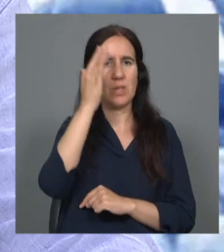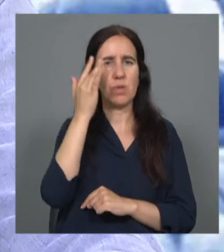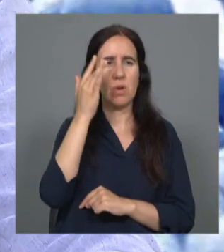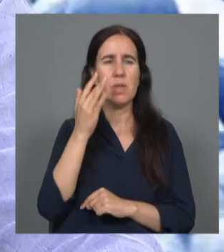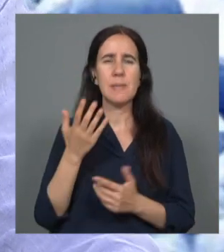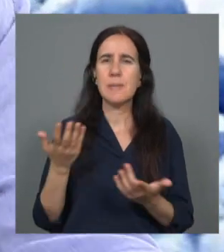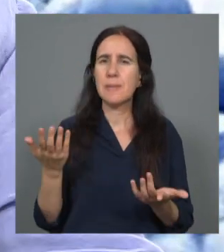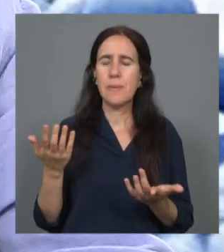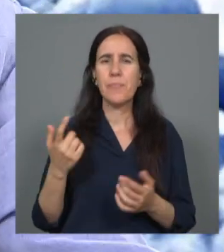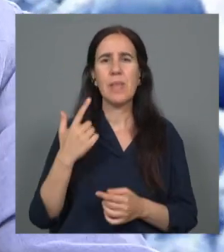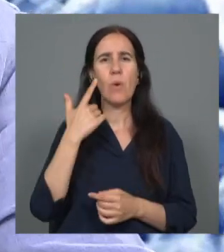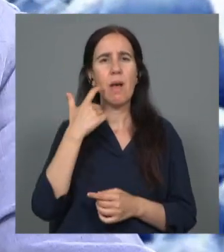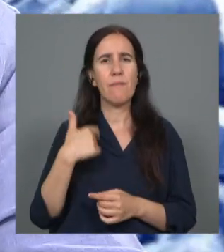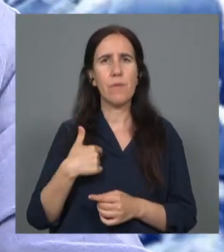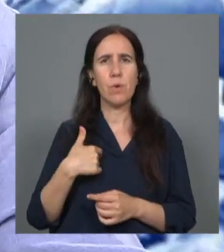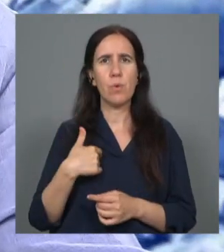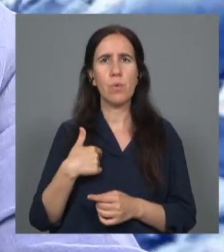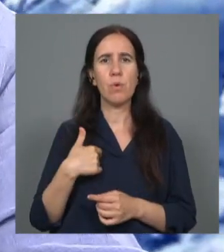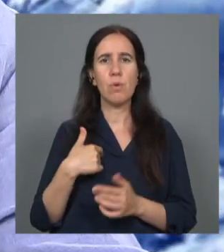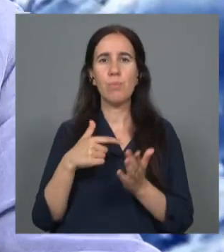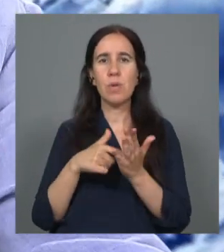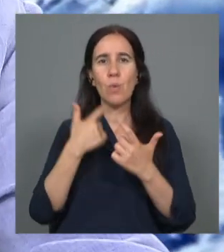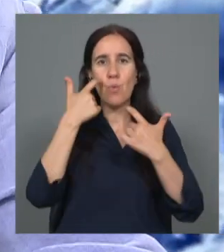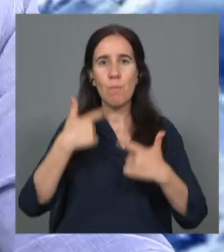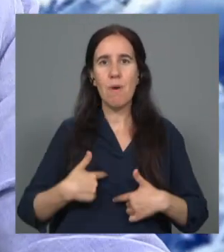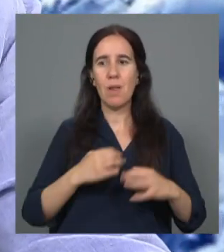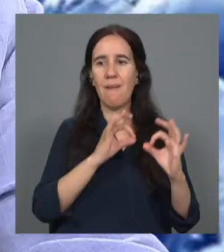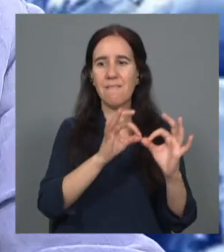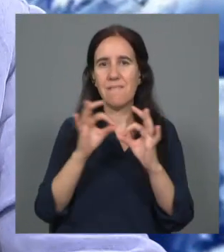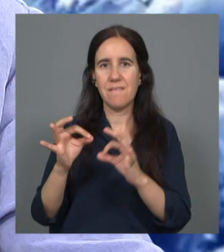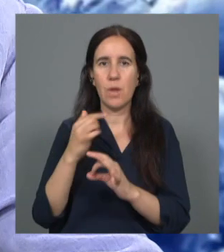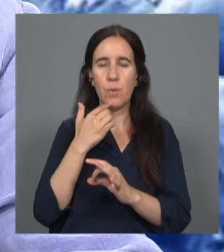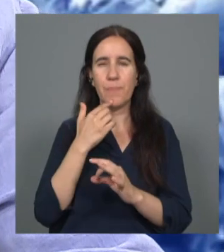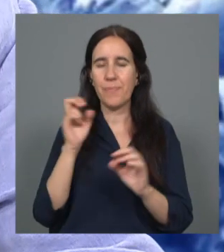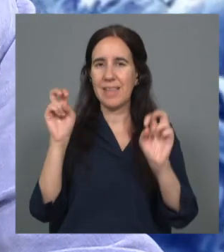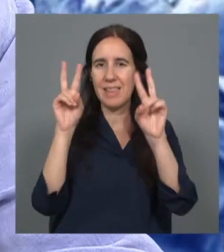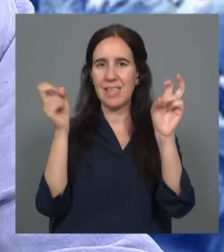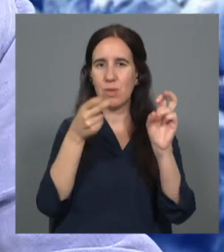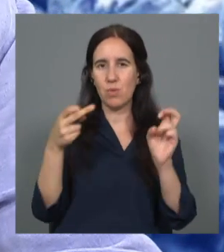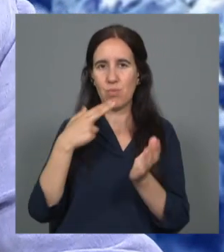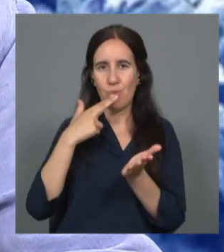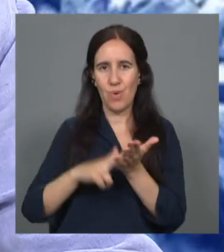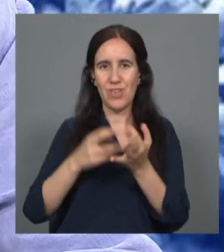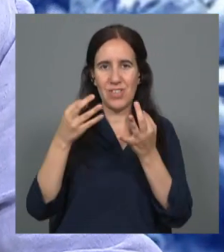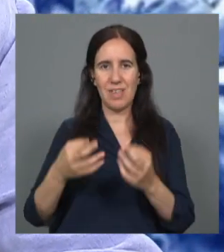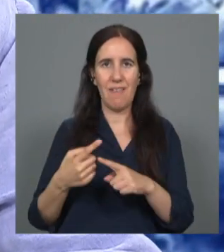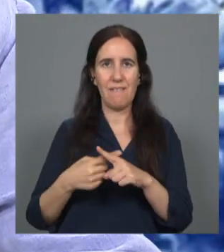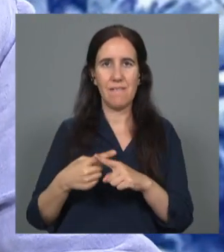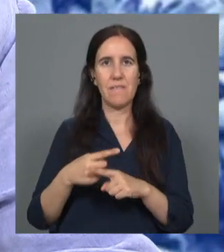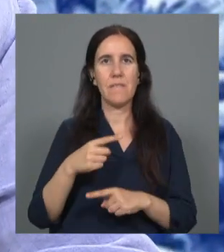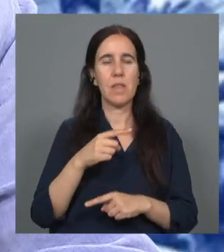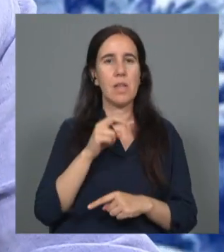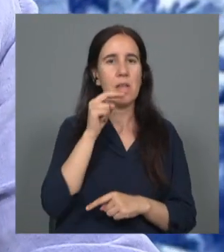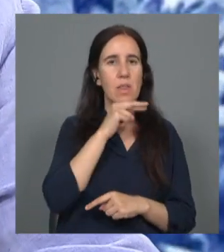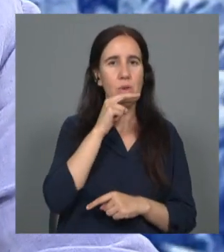talvez pelo segredo da sua profunda humanidade, é interessante que o título original do livro, António